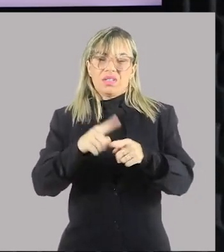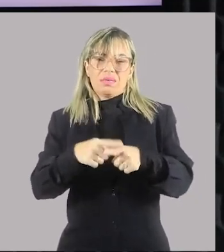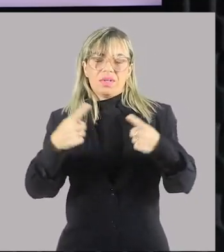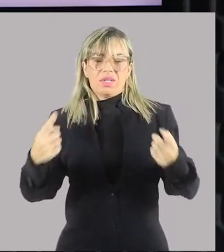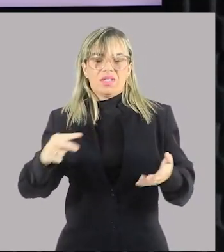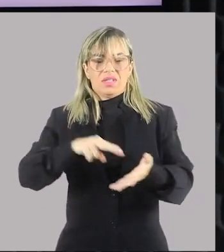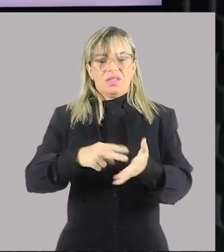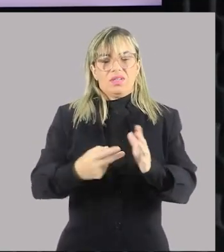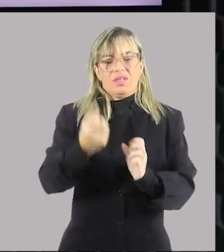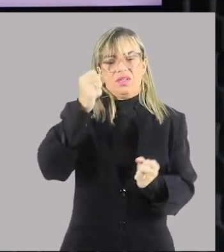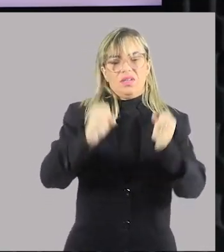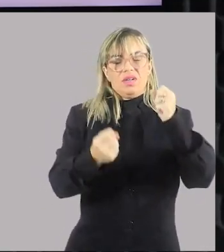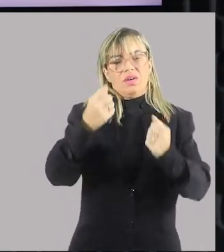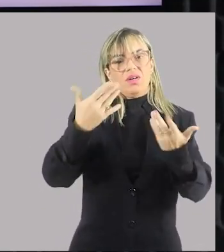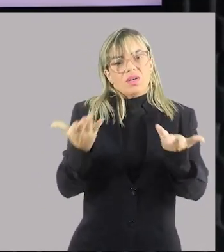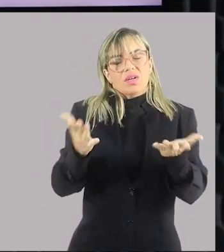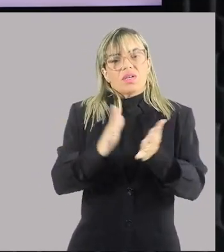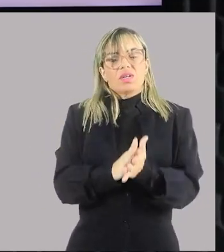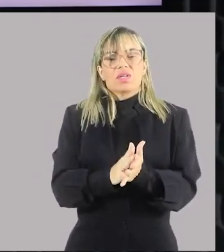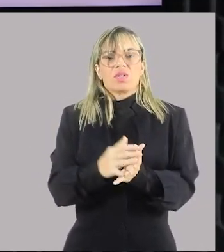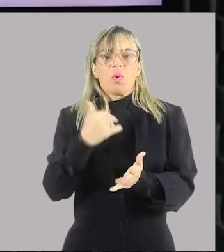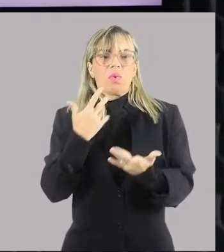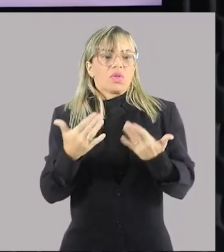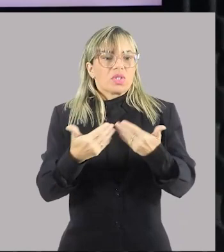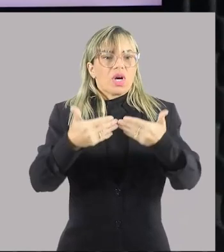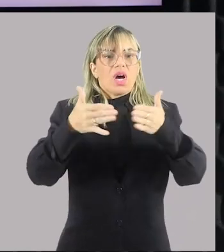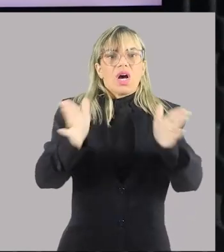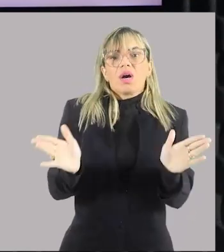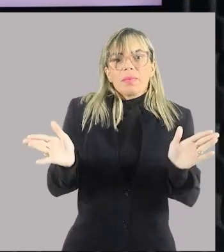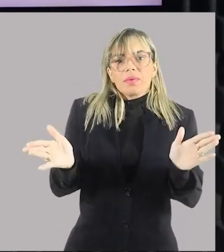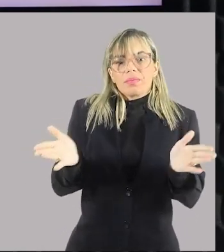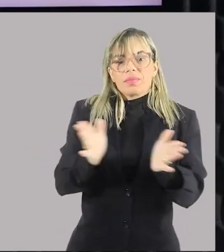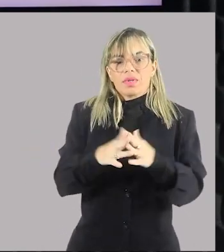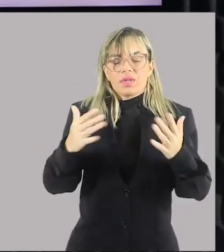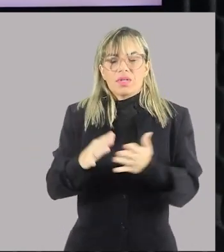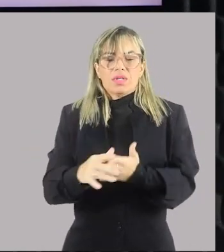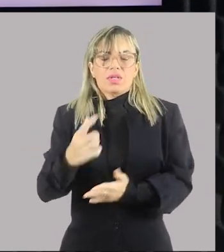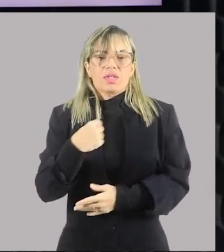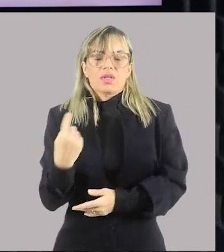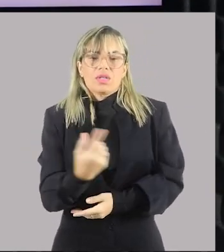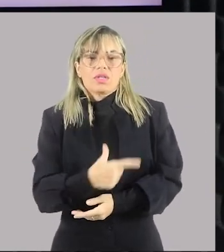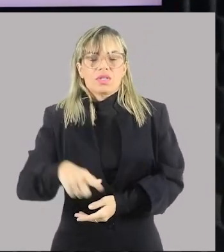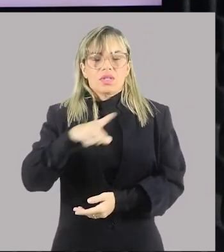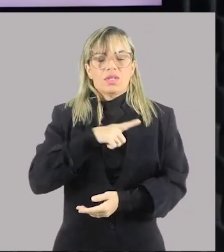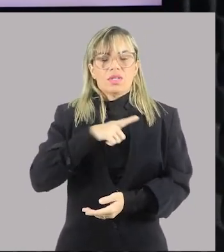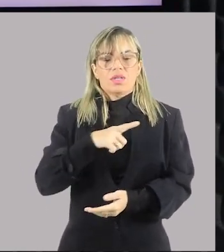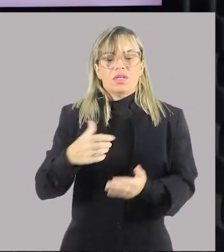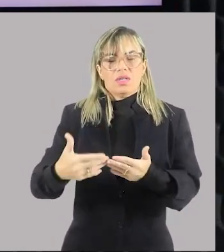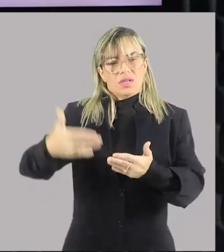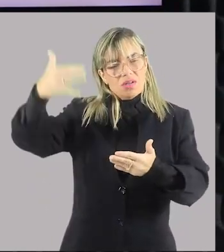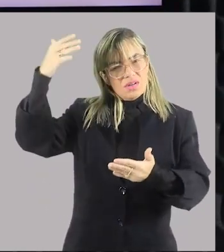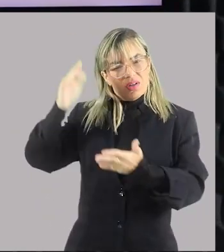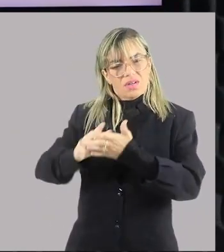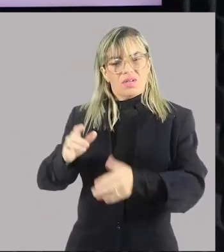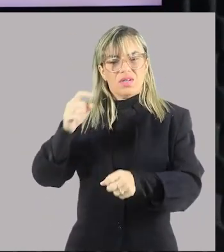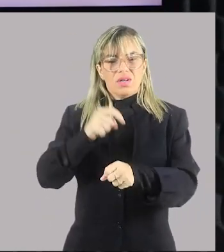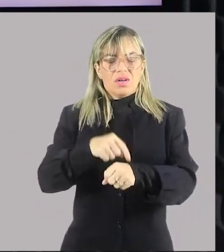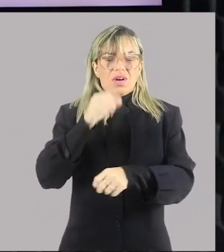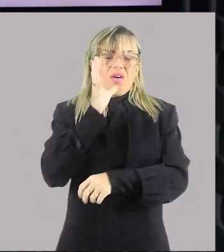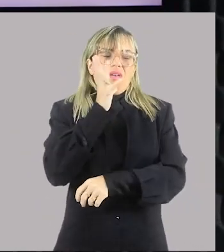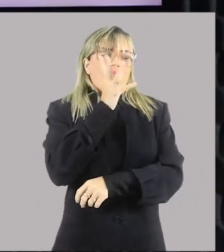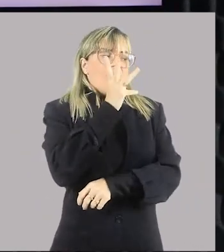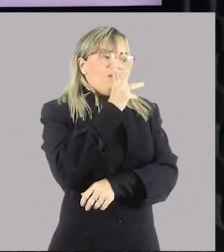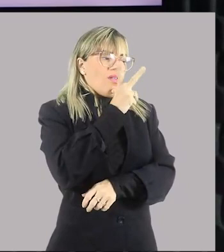que a indústria não possa vir. Nós estamos tendo, como eu disse para vocês em momentos anteriores, uma lenta